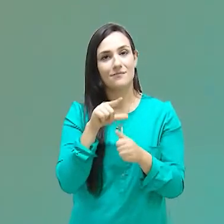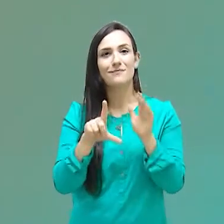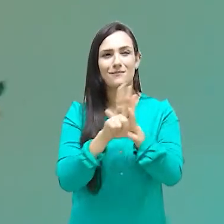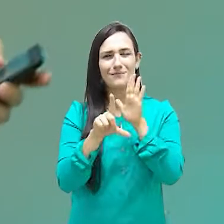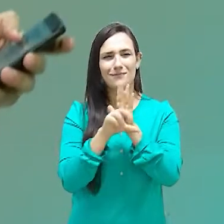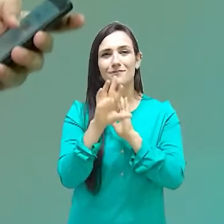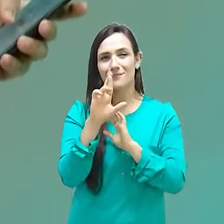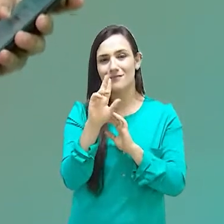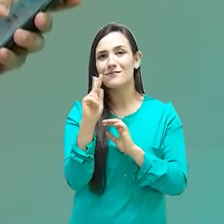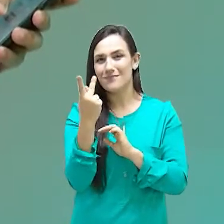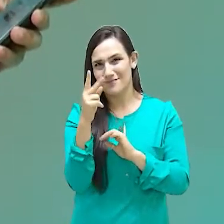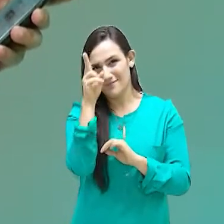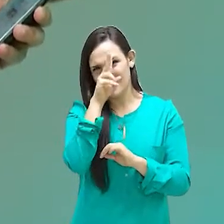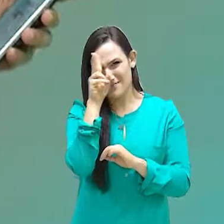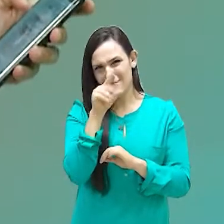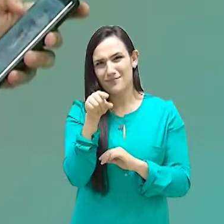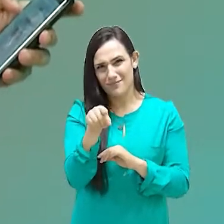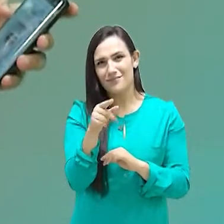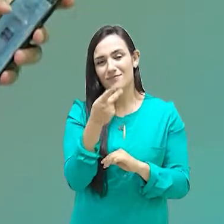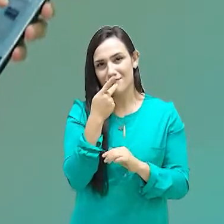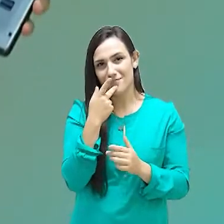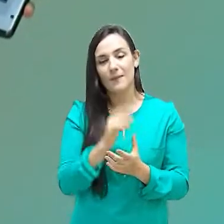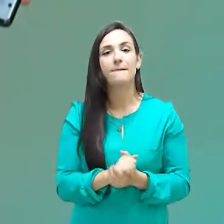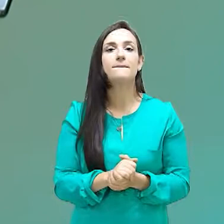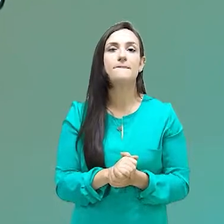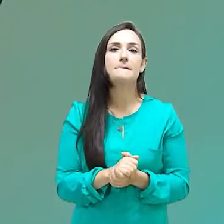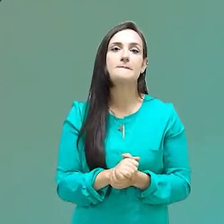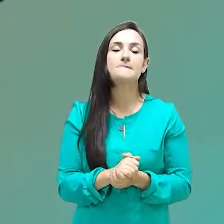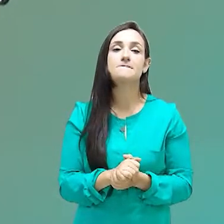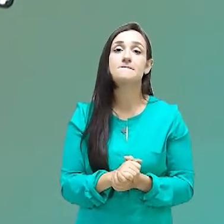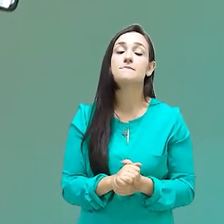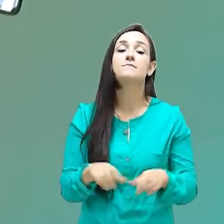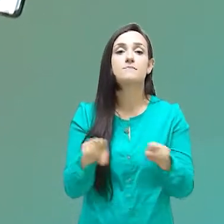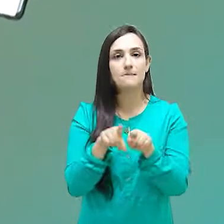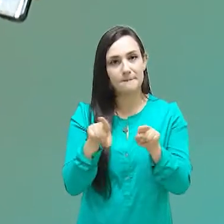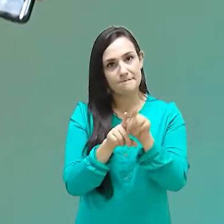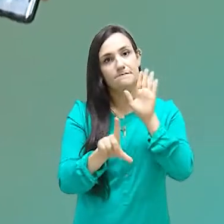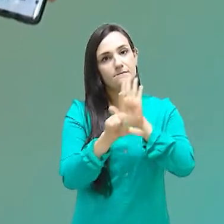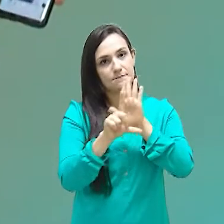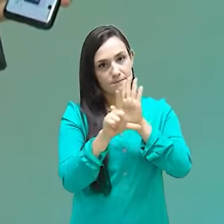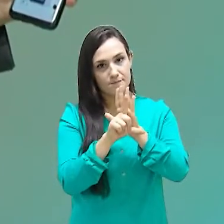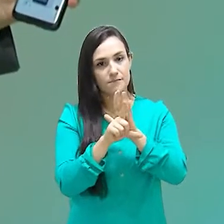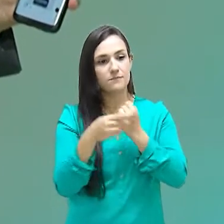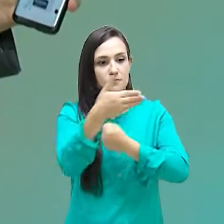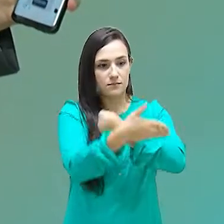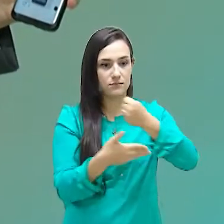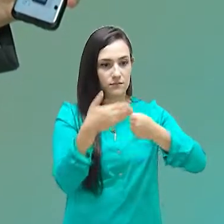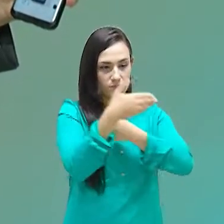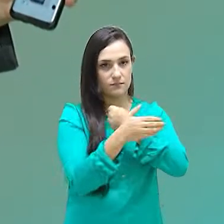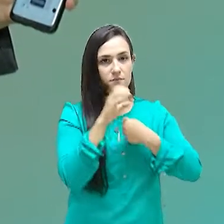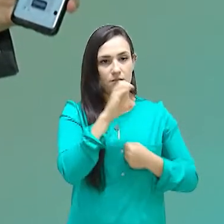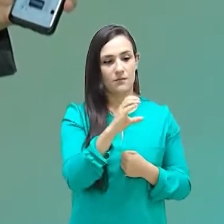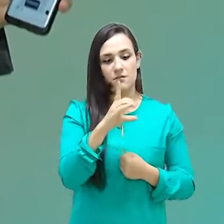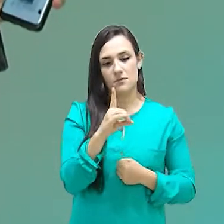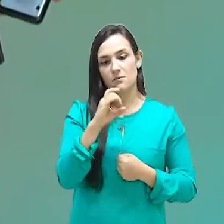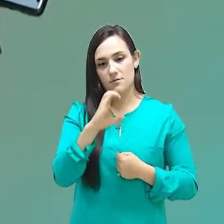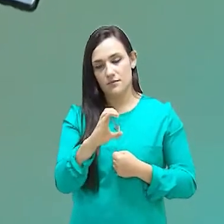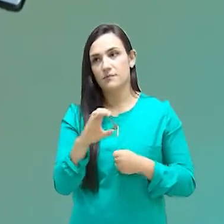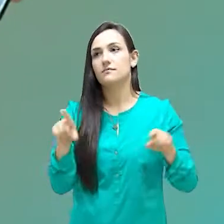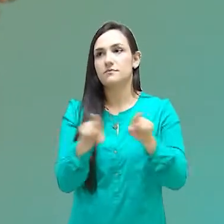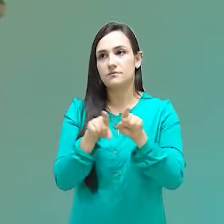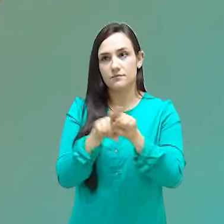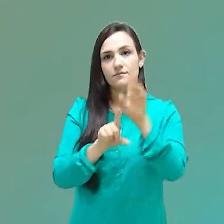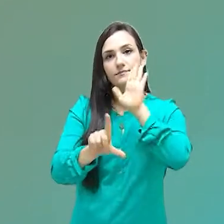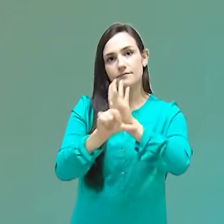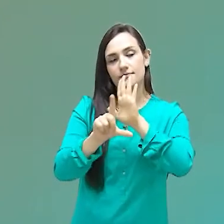Exatamente. Também temos as leis de defesa do consumidor, as leis e garantias dos direitos das